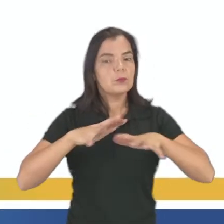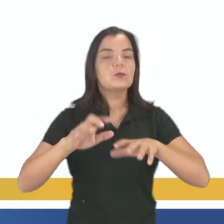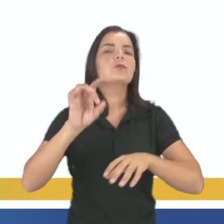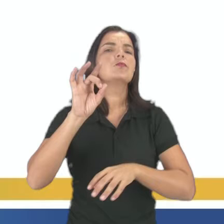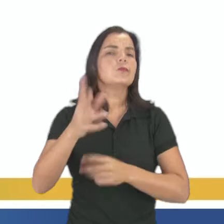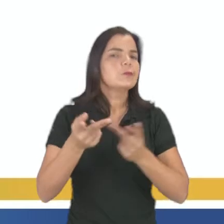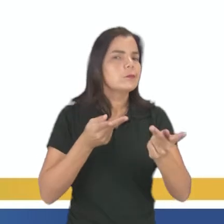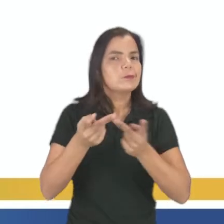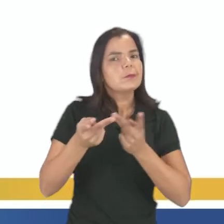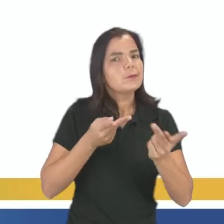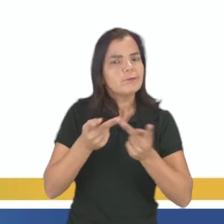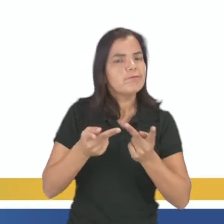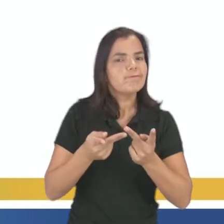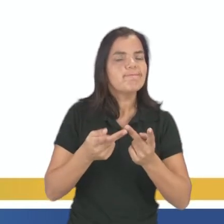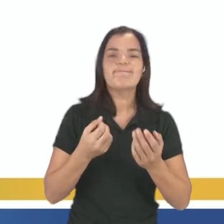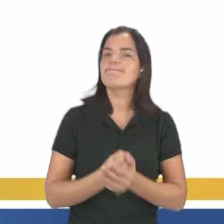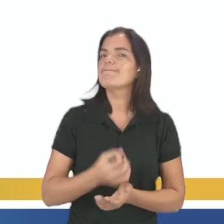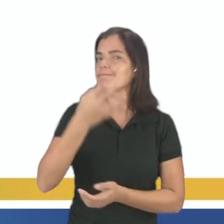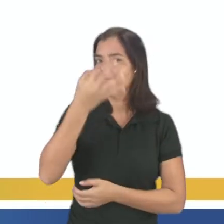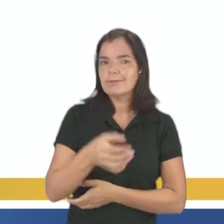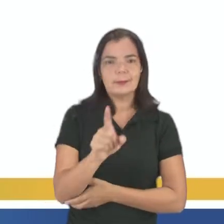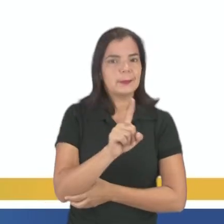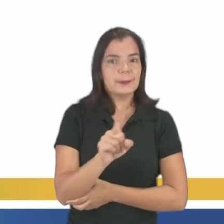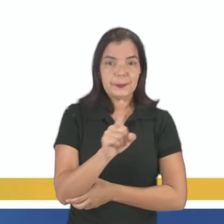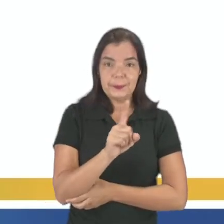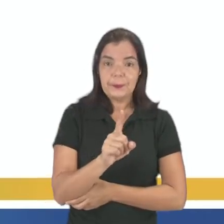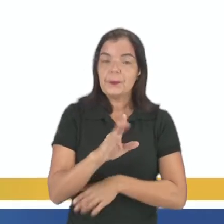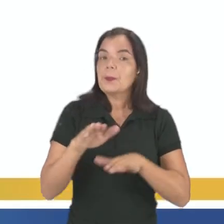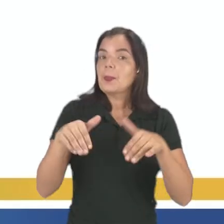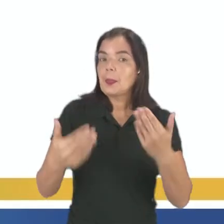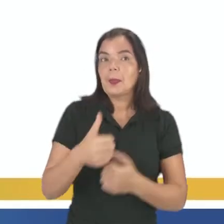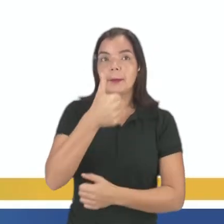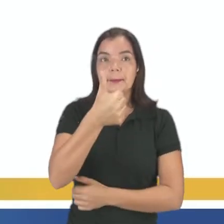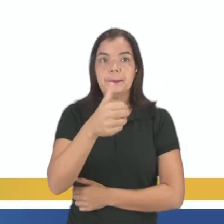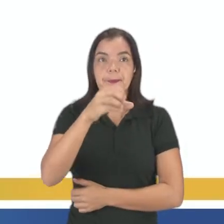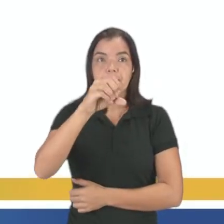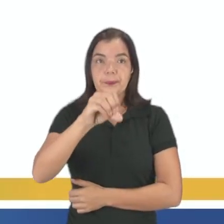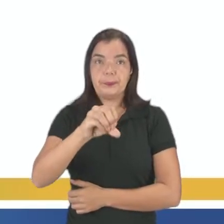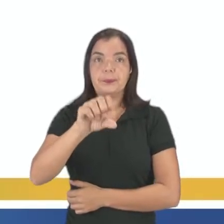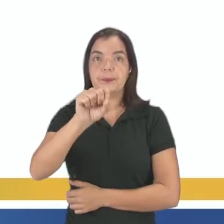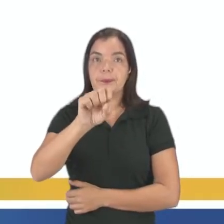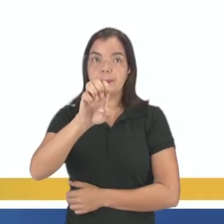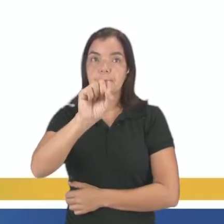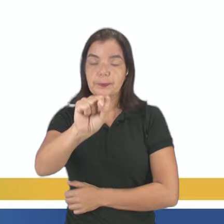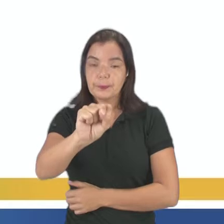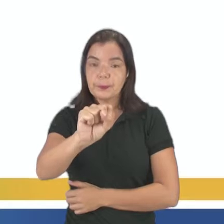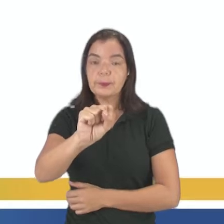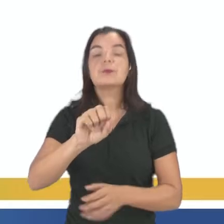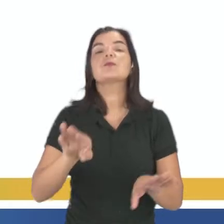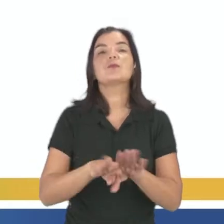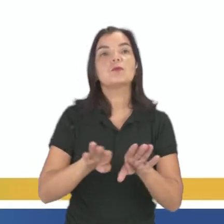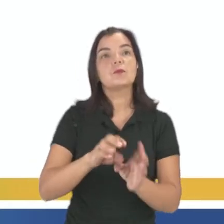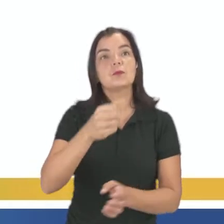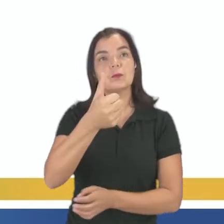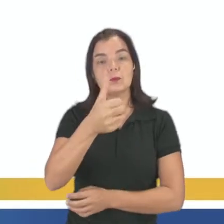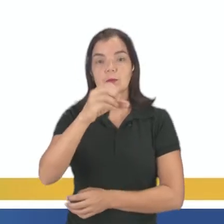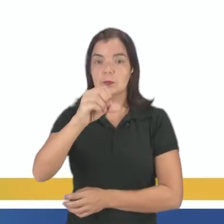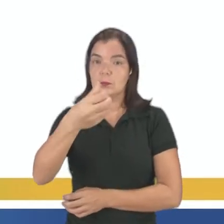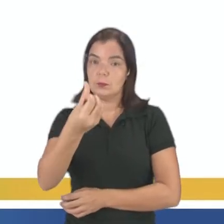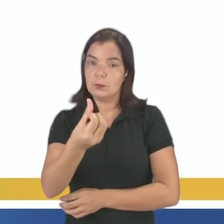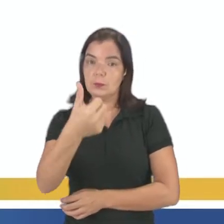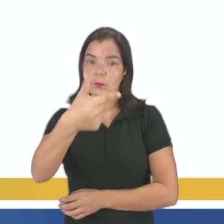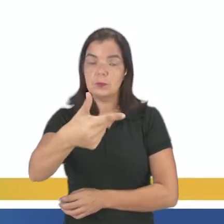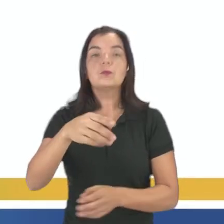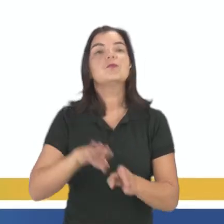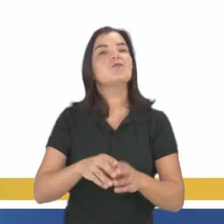que esse plano, ele não dá muito certo. E aí, em 1958, né, em 1966, nesse período, a